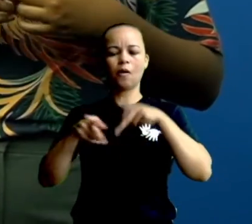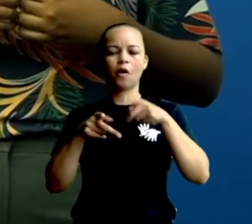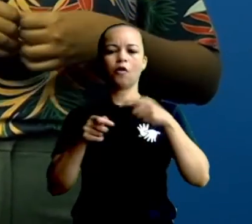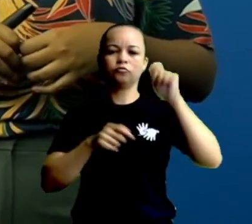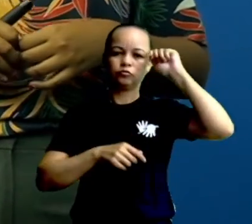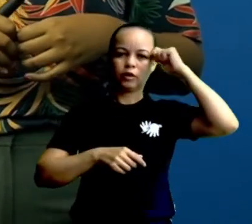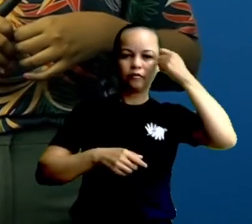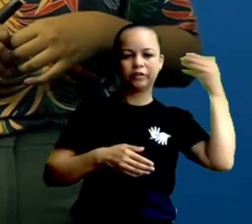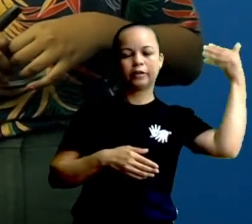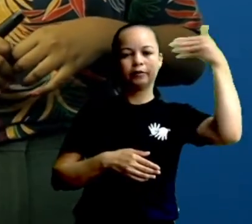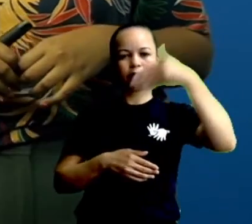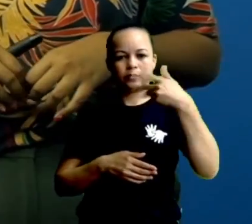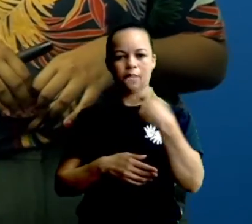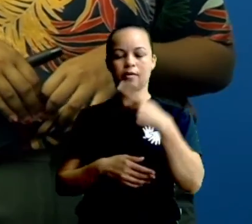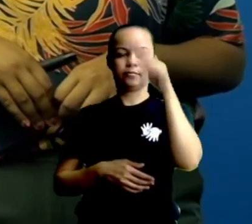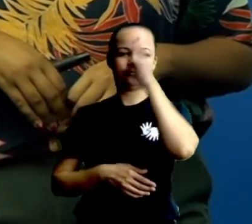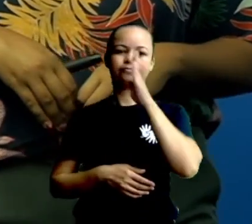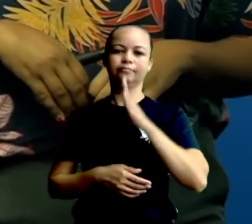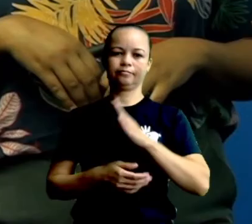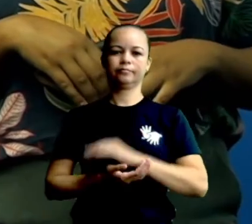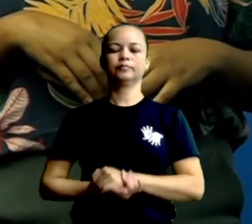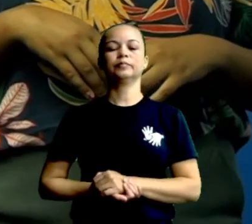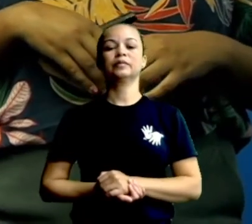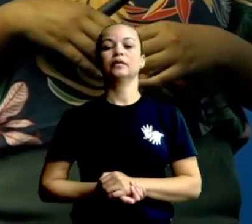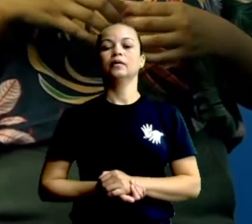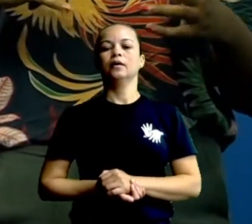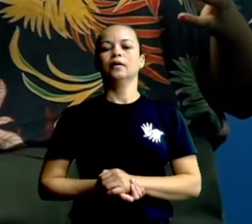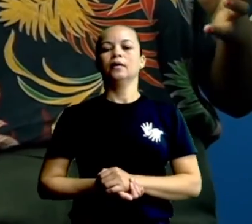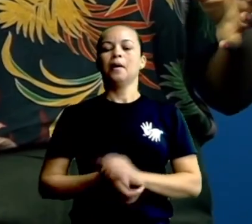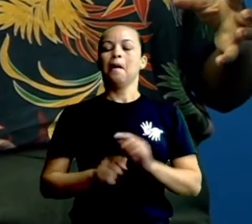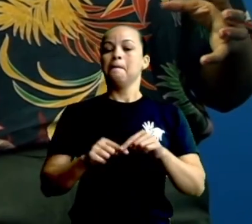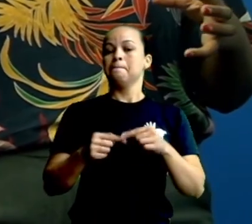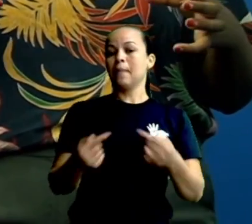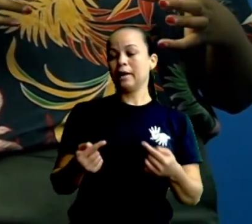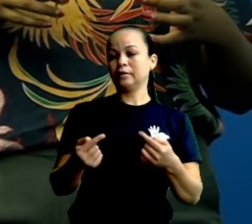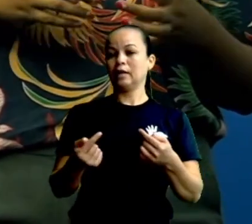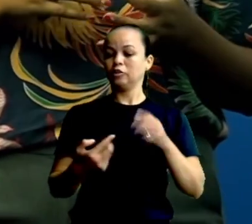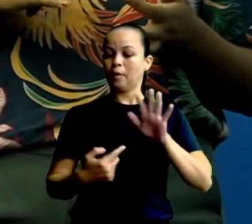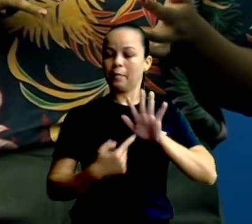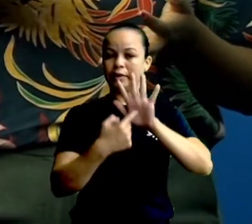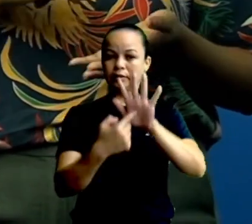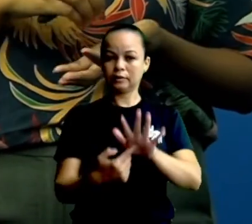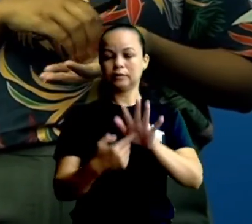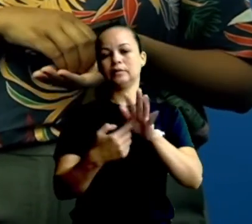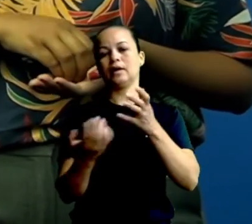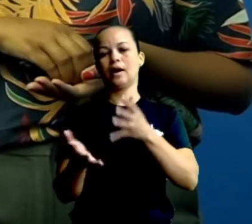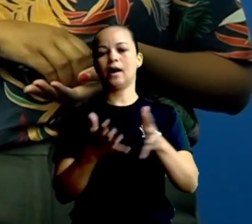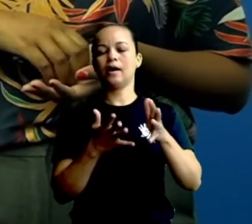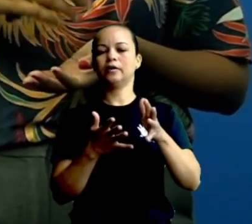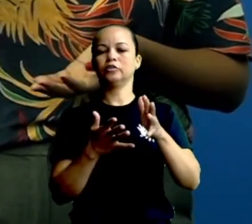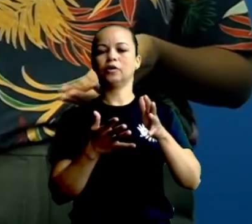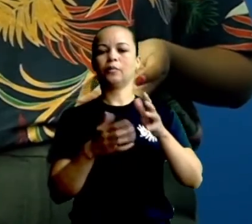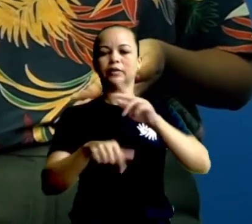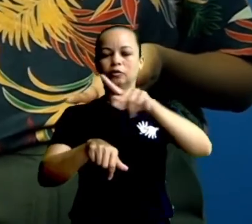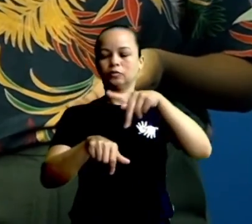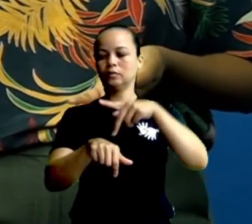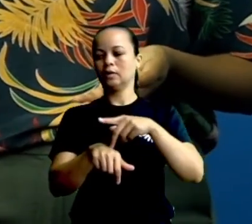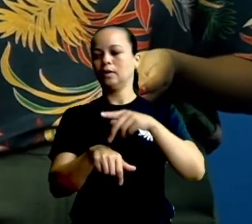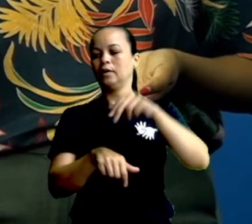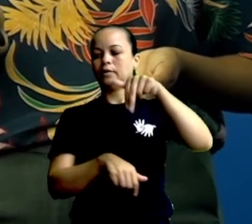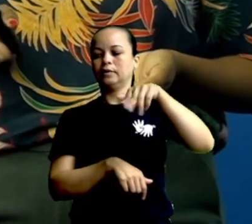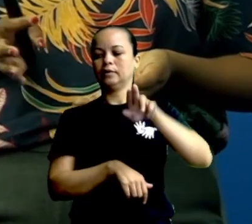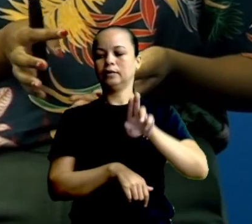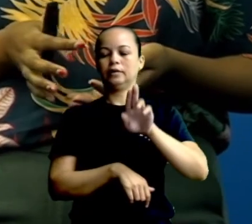africanos aqui no Brasil, tá? Mas ela está mais presente na região da Nigéria e também em